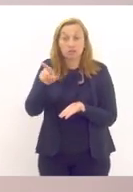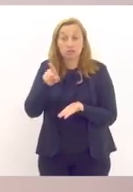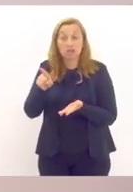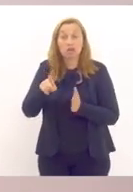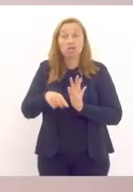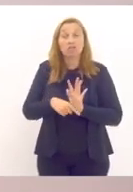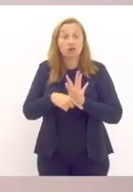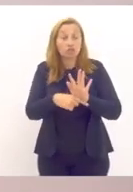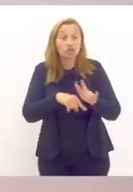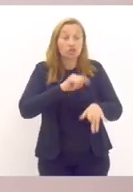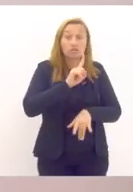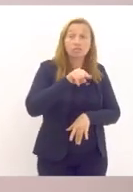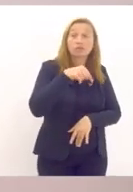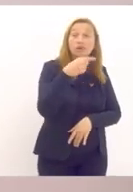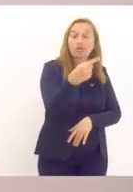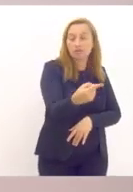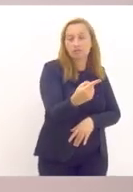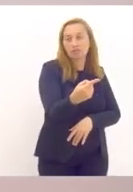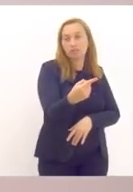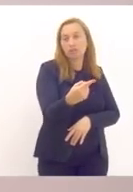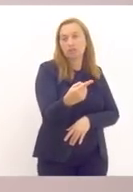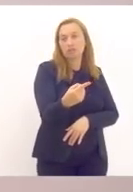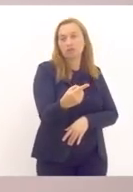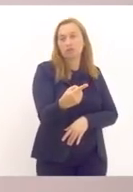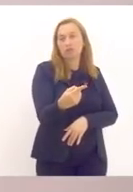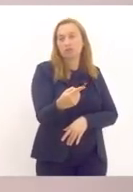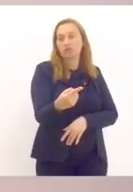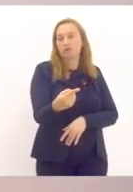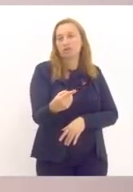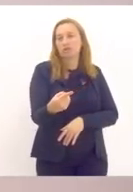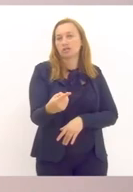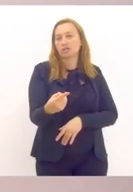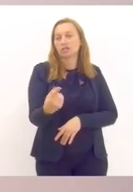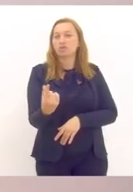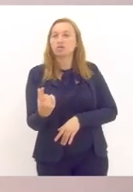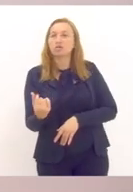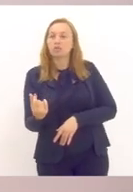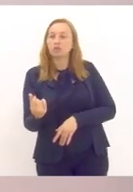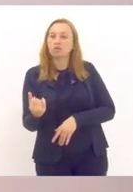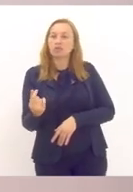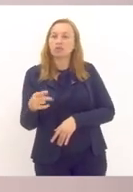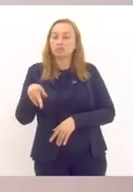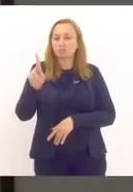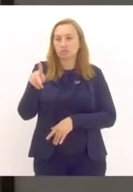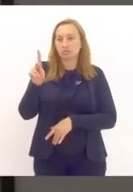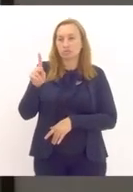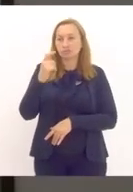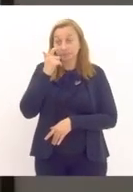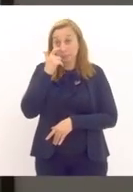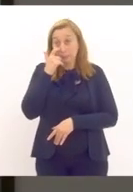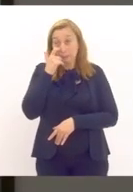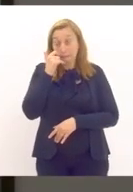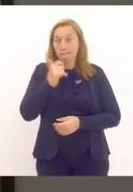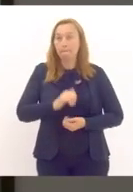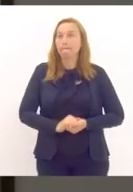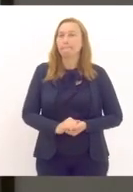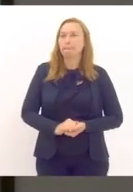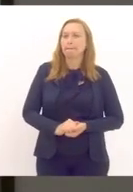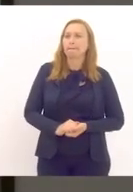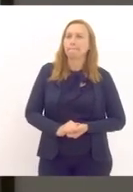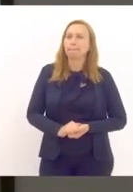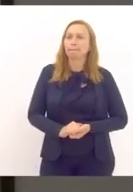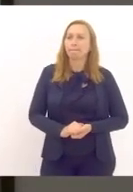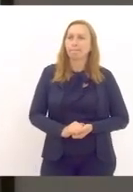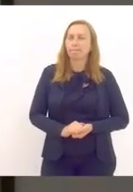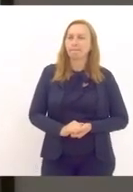compensado necessariamente pelo aumento da receita de royalties e participações especiais. Então, esse, do